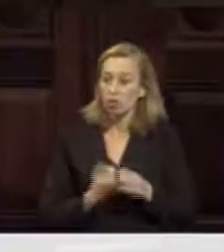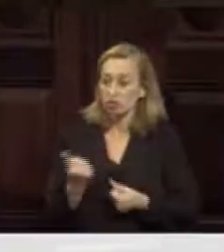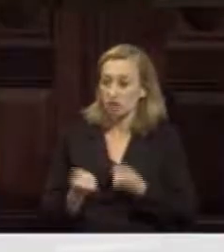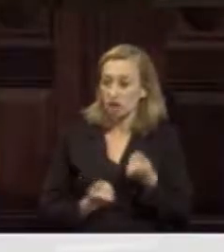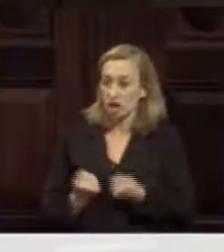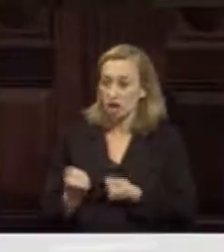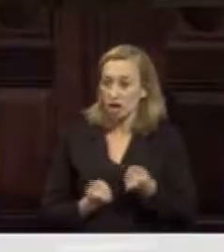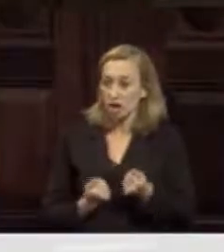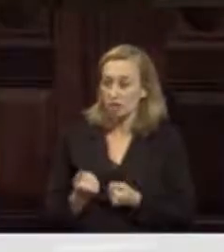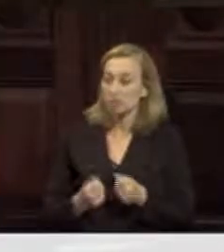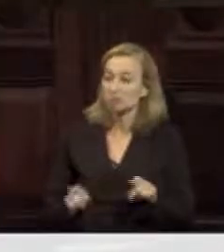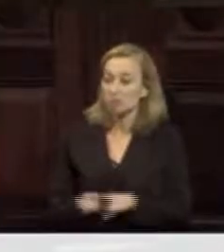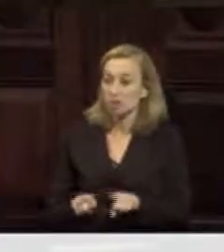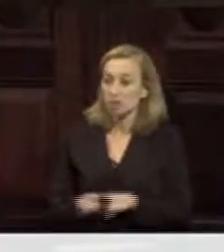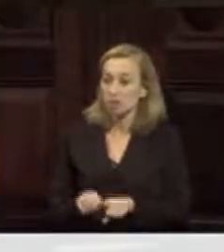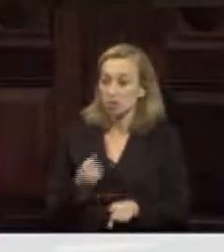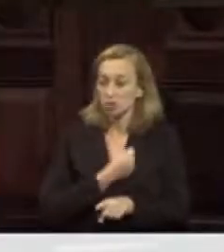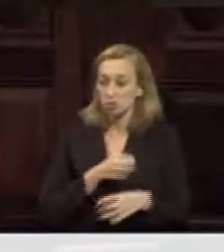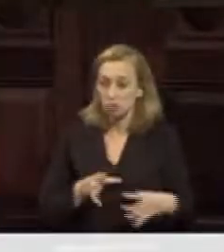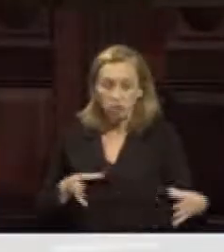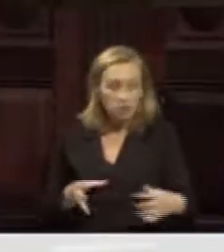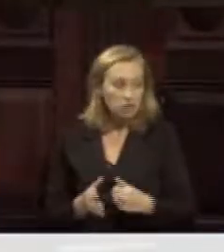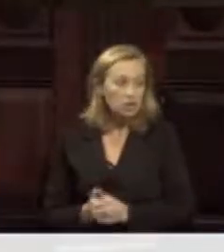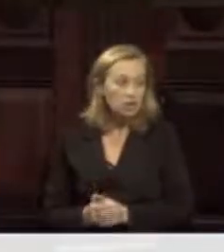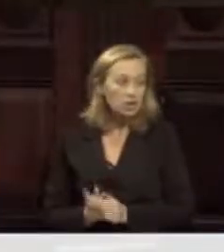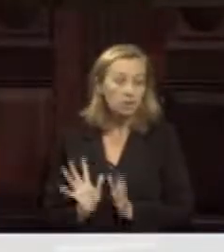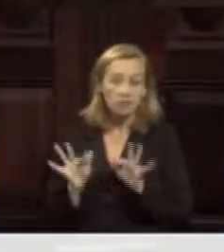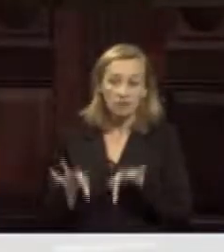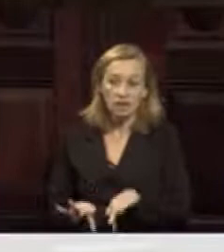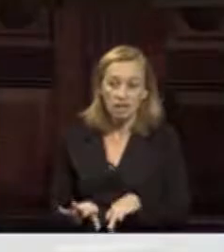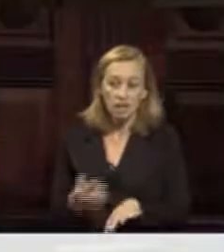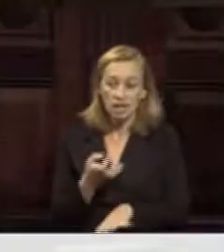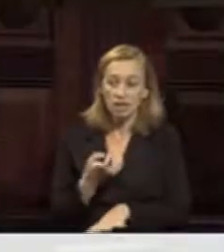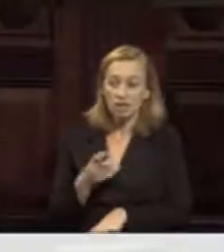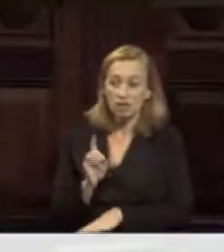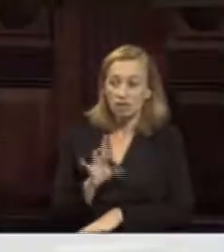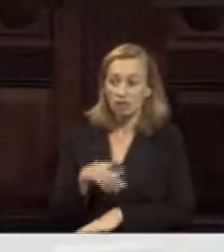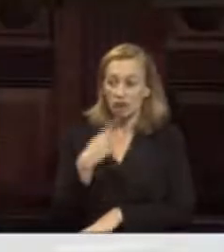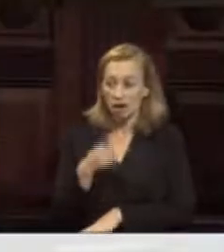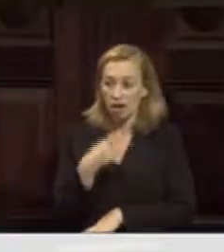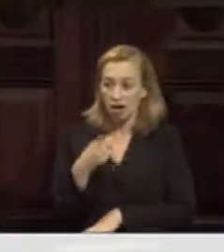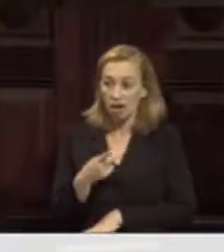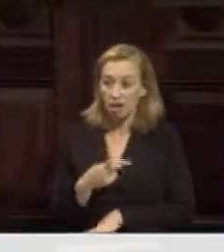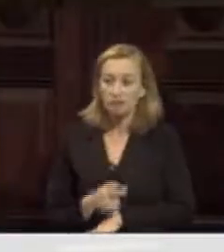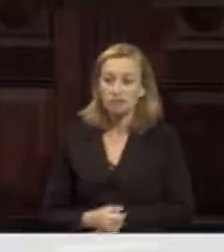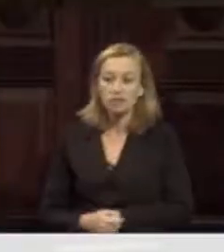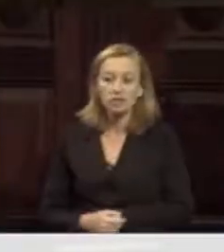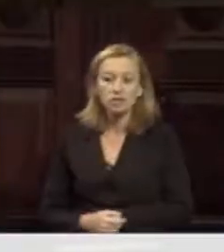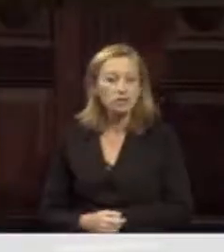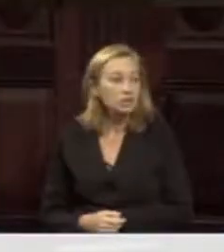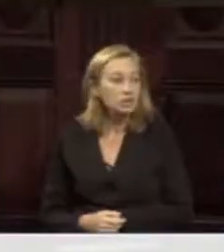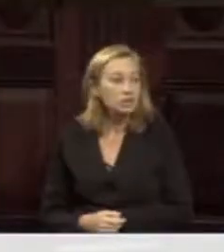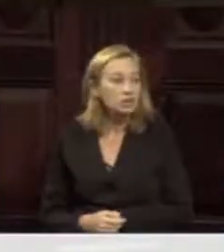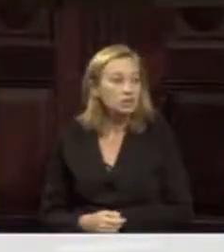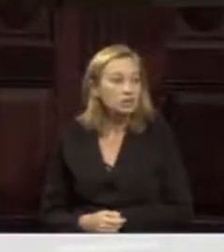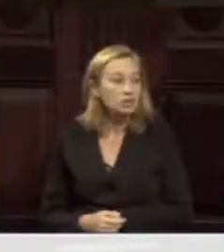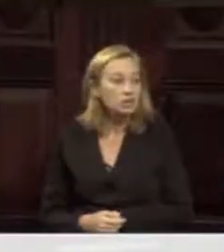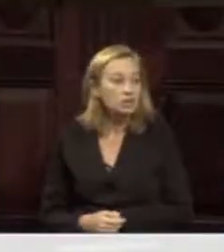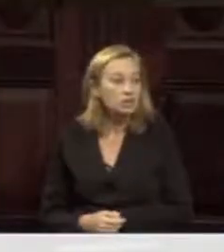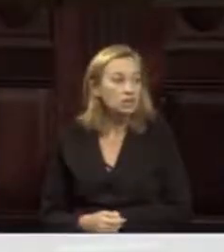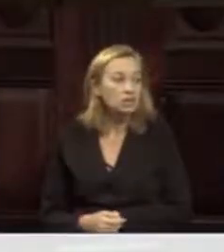mesmo aumento. Para terminar, eu quero apenas falar, ainda que de forma rápida, sobre a questão